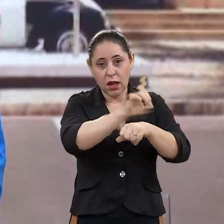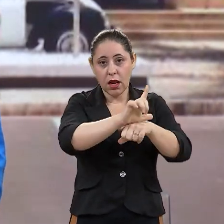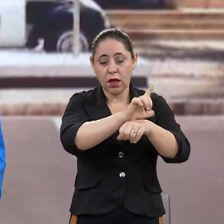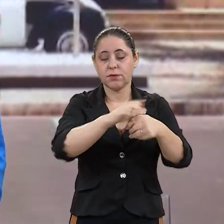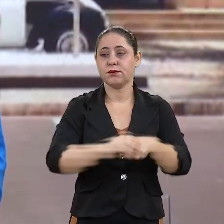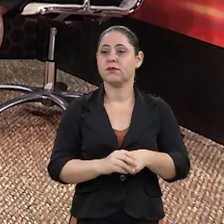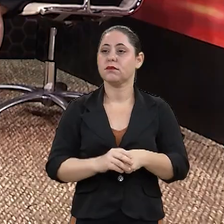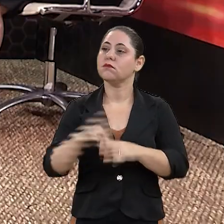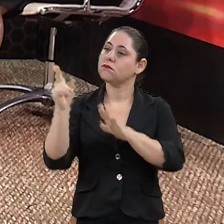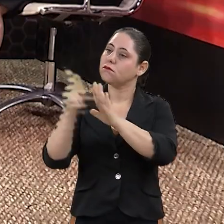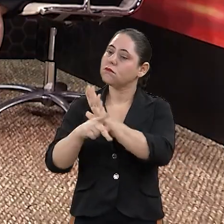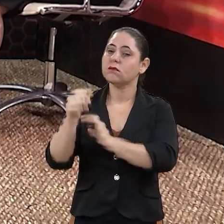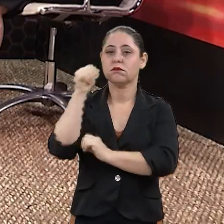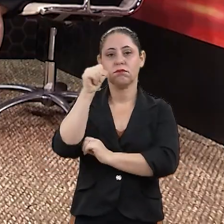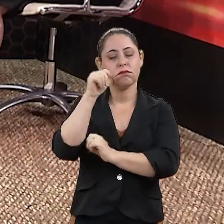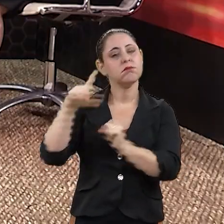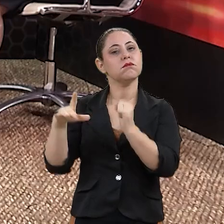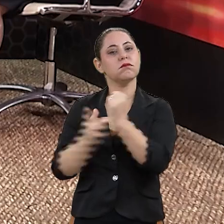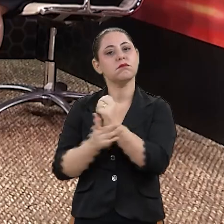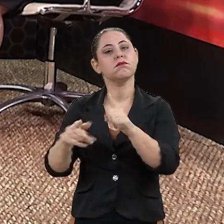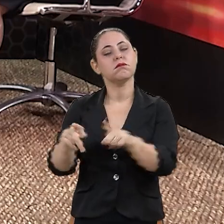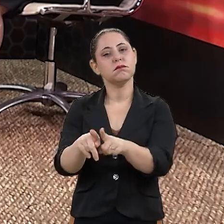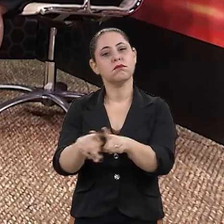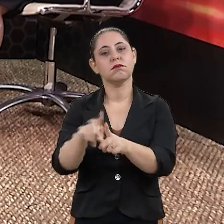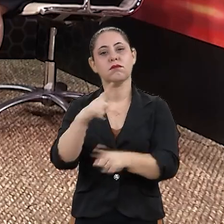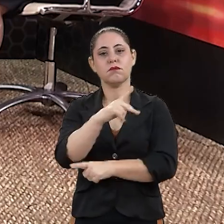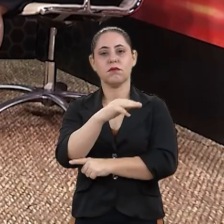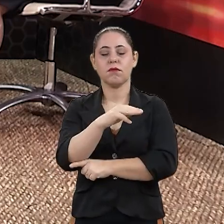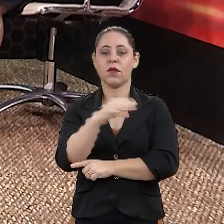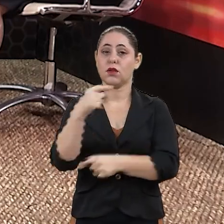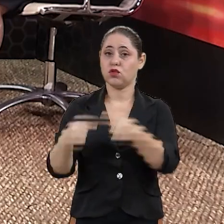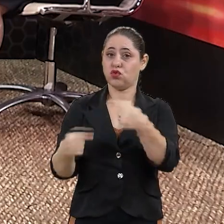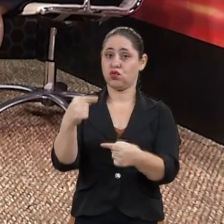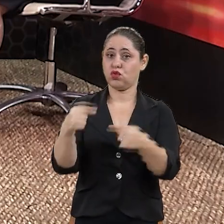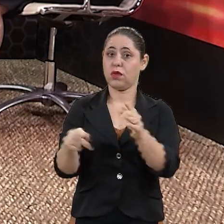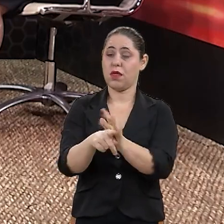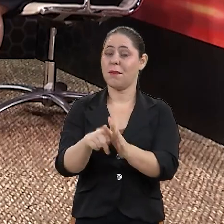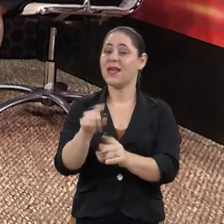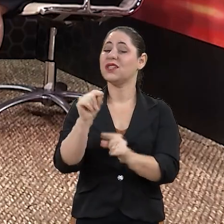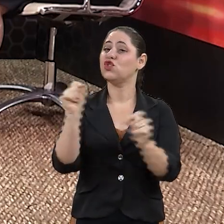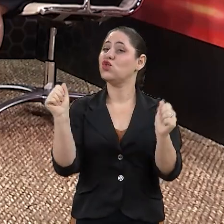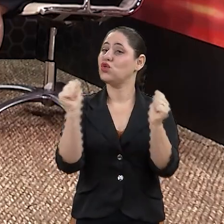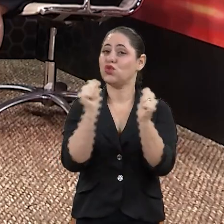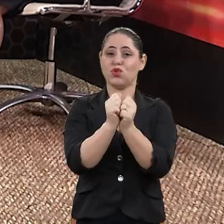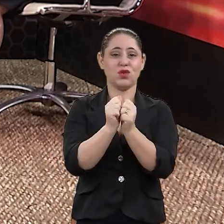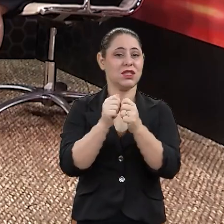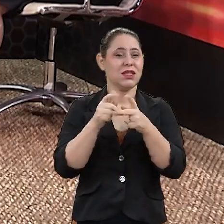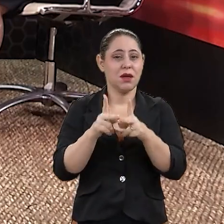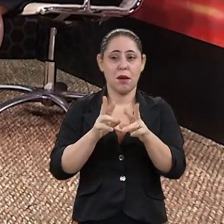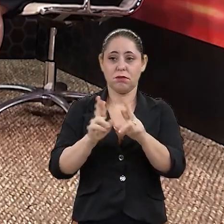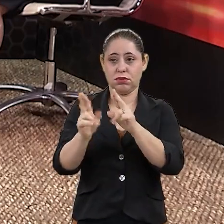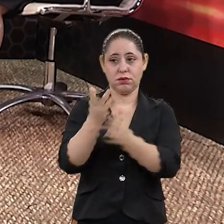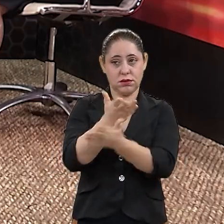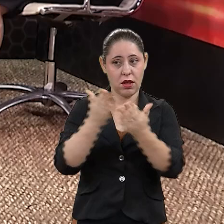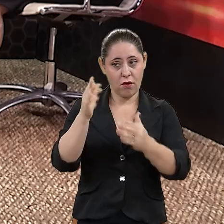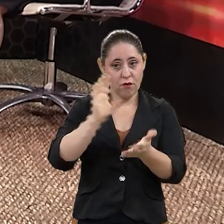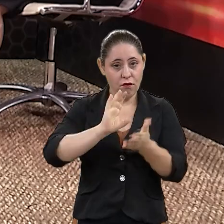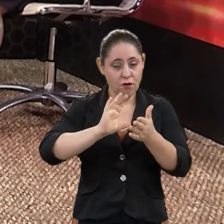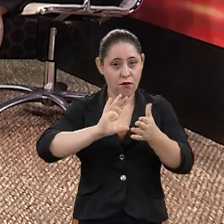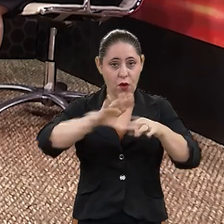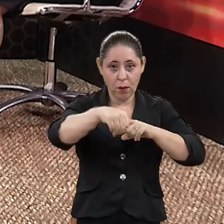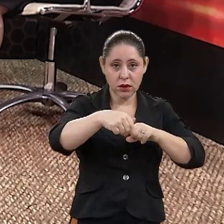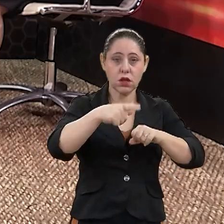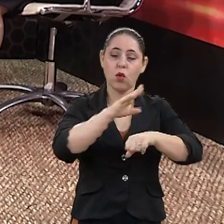Lilás. O programa Mulher Segura, da Polícia Militar também, né? A gente discute junto e a gente interfere na formação